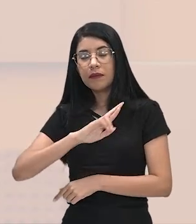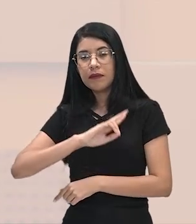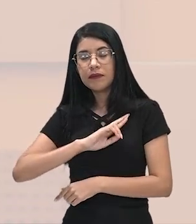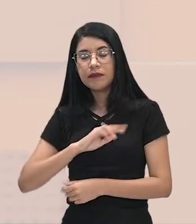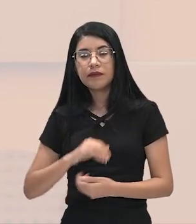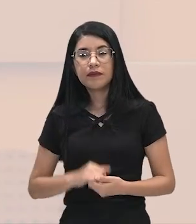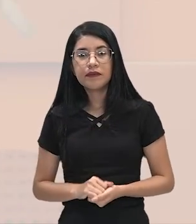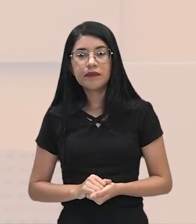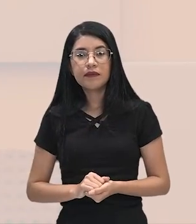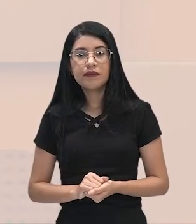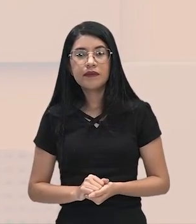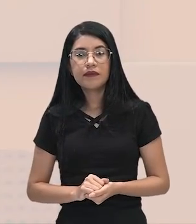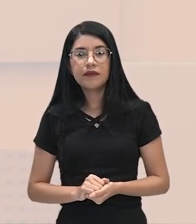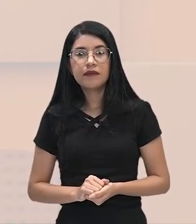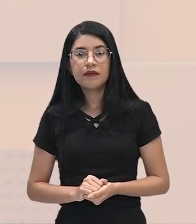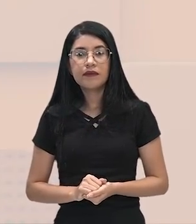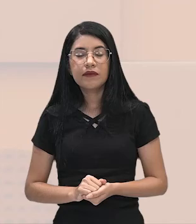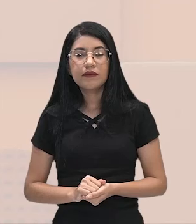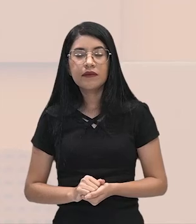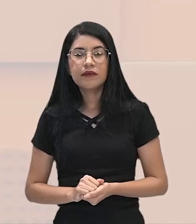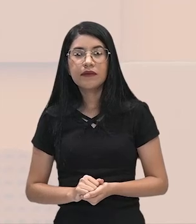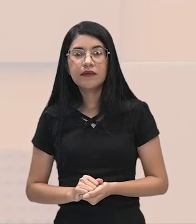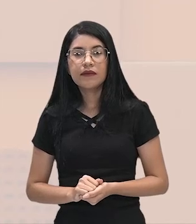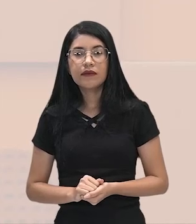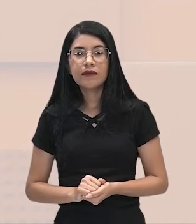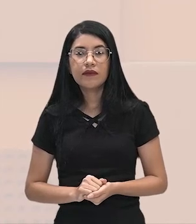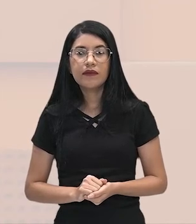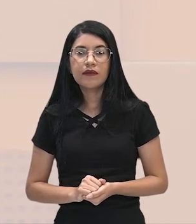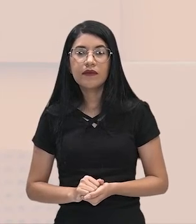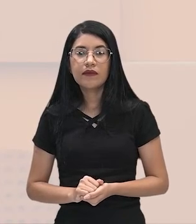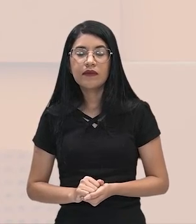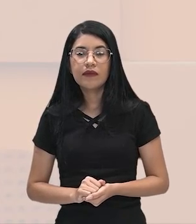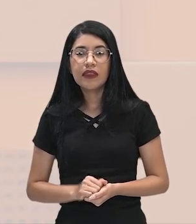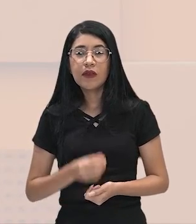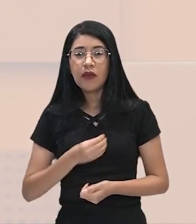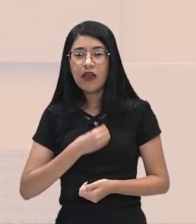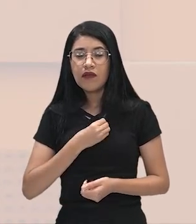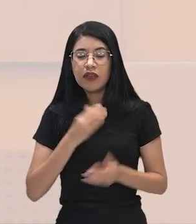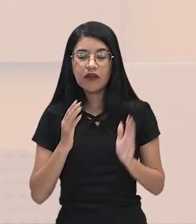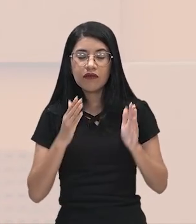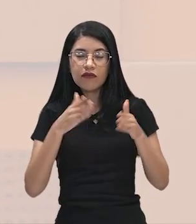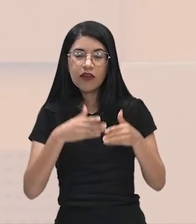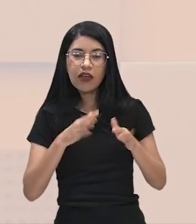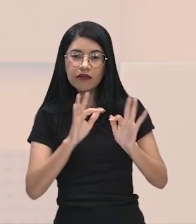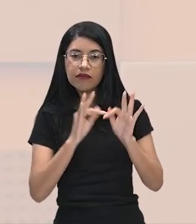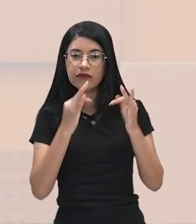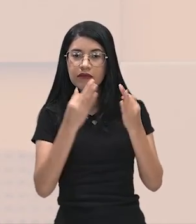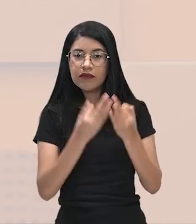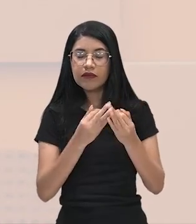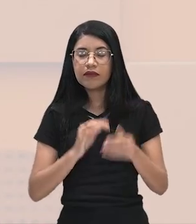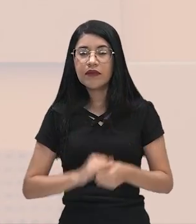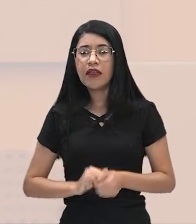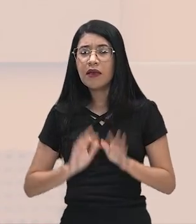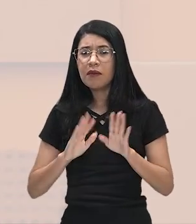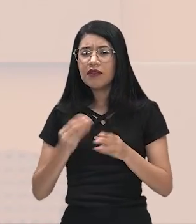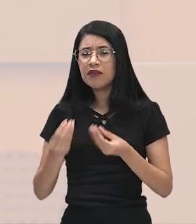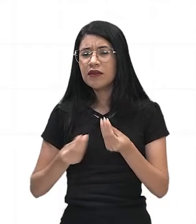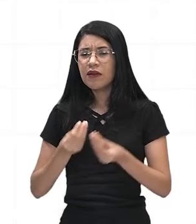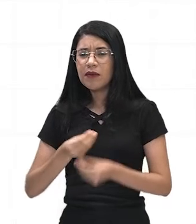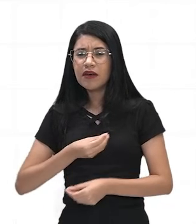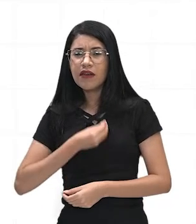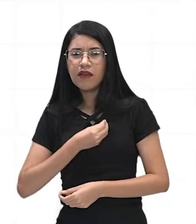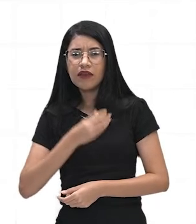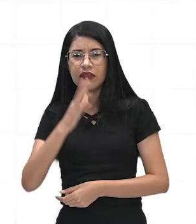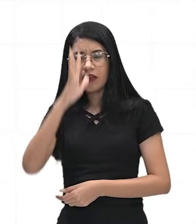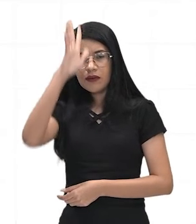bom? A vida ali dentro de casa, na família, tá? Mas e o papel da mulher em Roma, professor? Olha